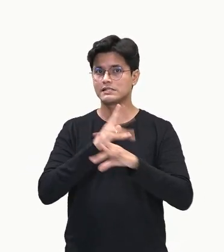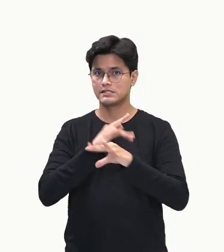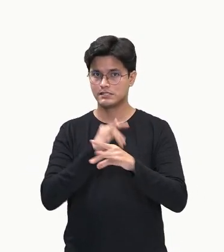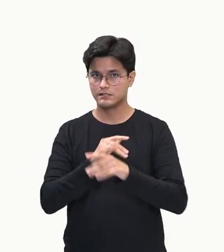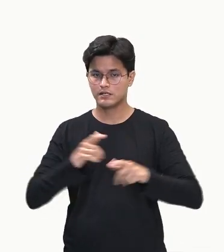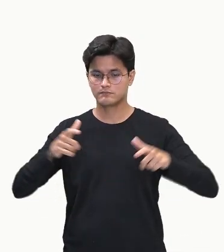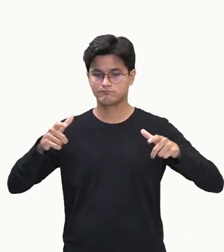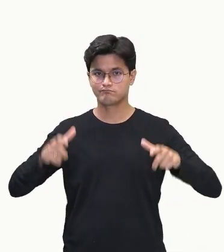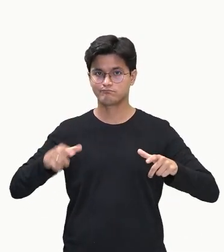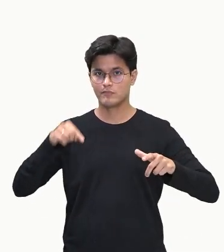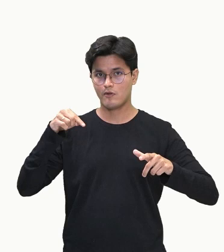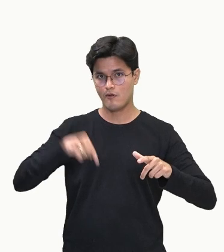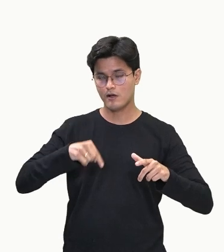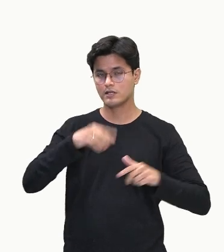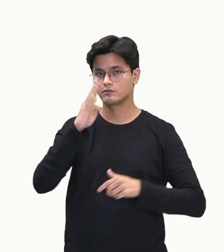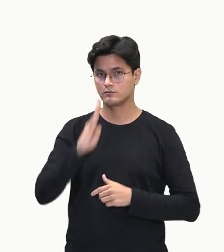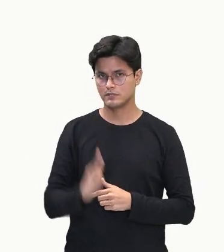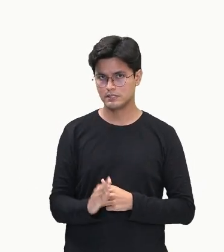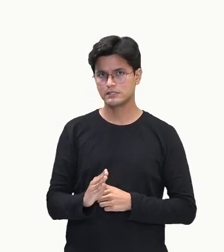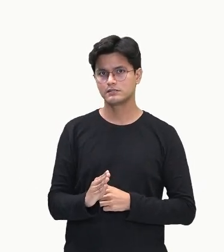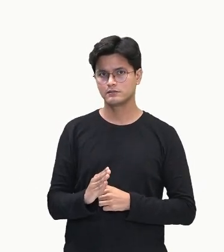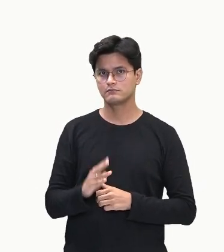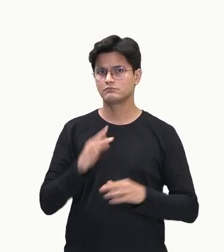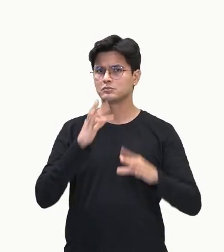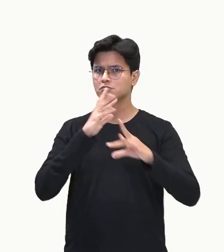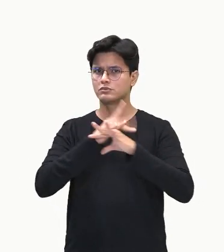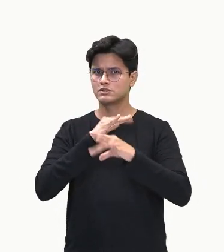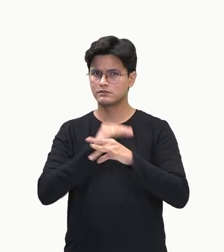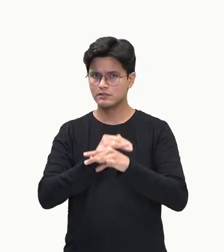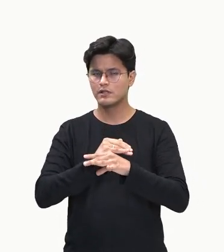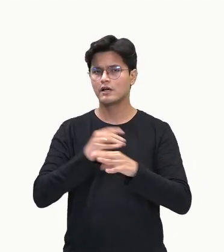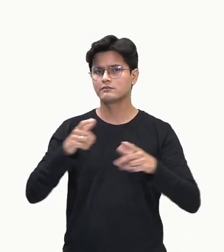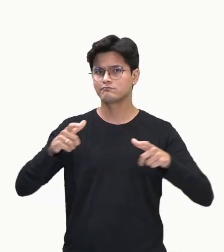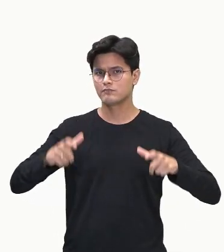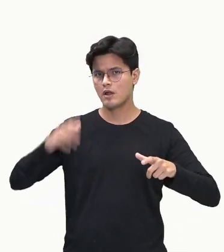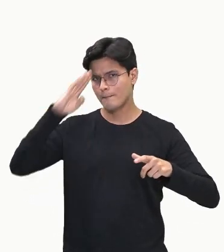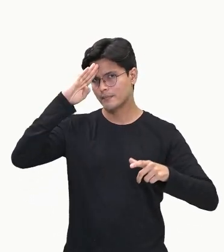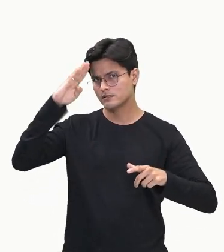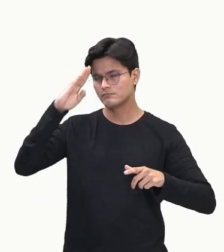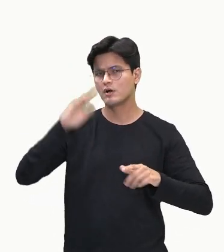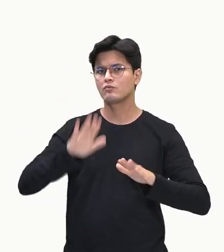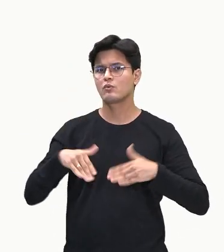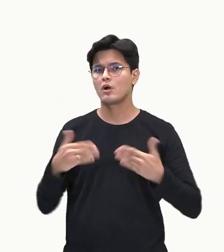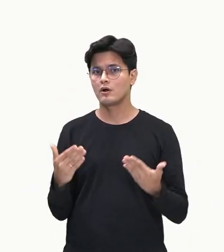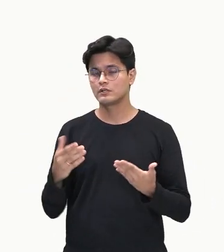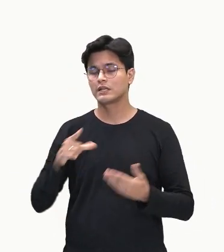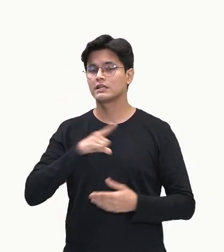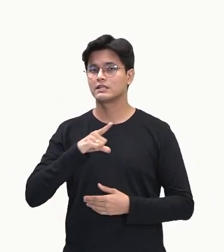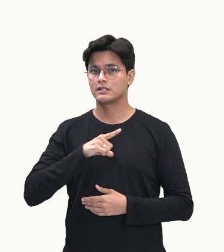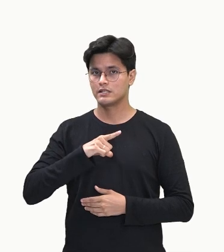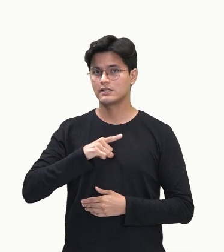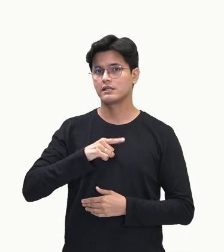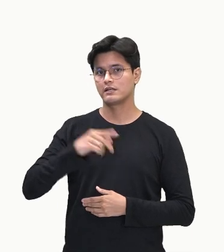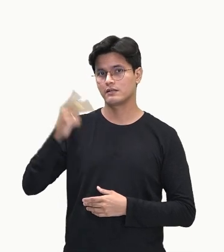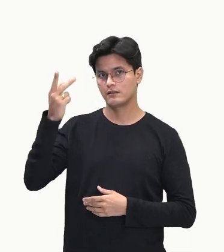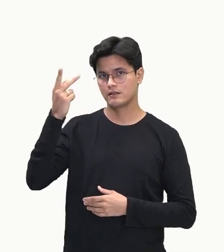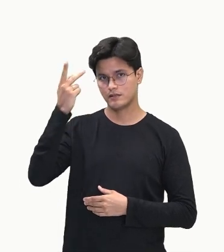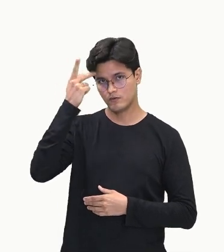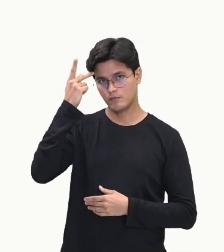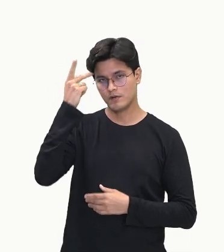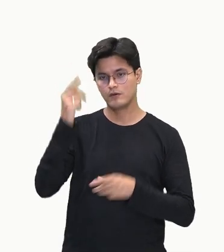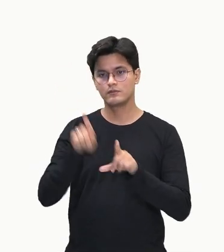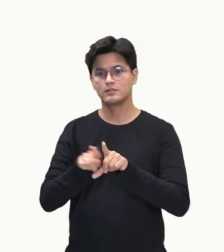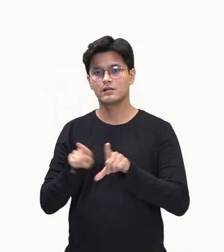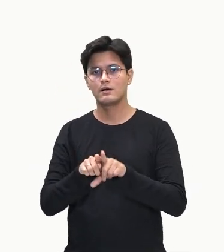nacional. E qual é essa grande metrópole nacional? Nós temos São Paulo, Paulo. E aí nós temos como